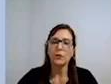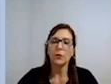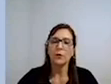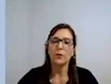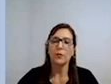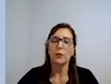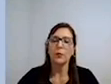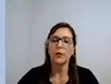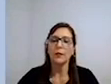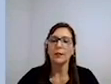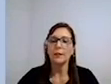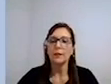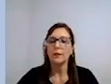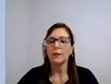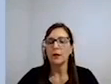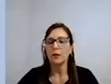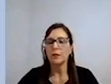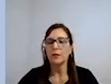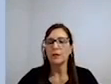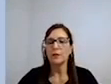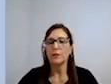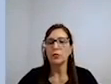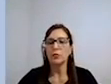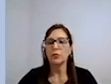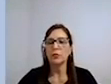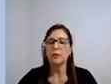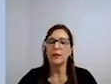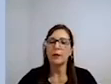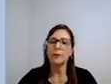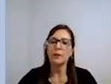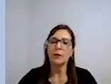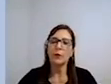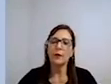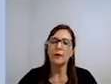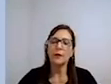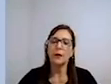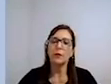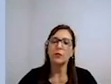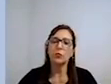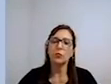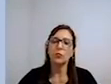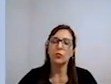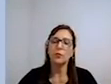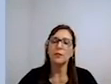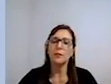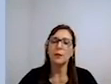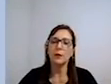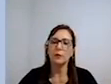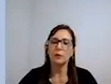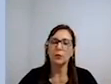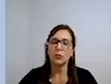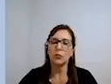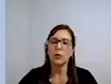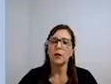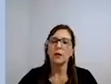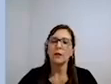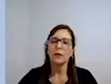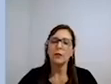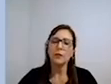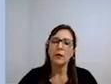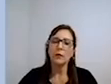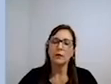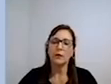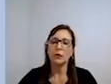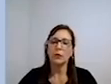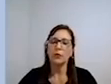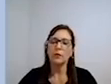Olá, eu sou a professora Mônica e na aula de ciência de hoje nós daremos sequência ao assunto sobre o sistema nervoso. Na